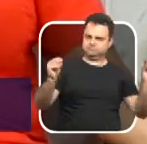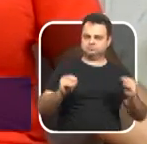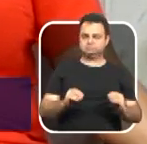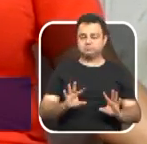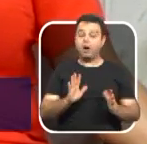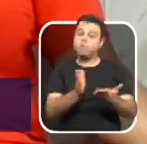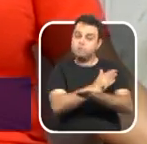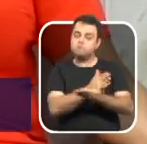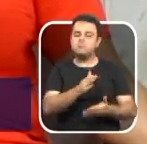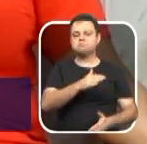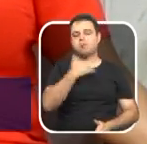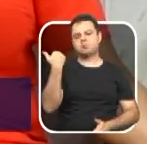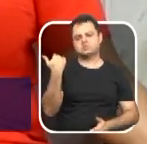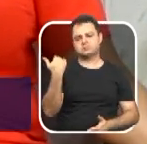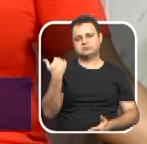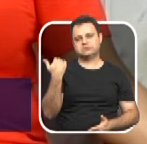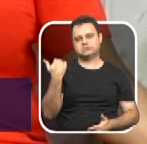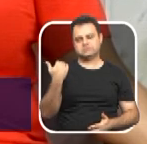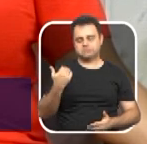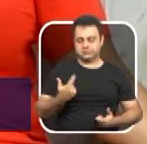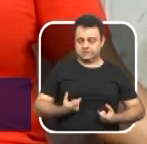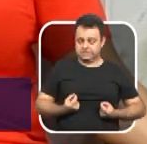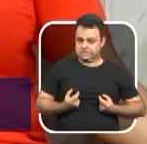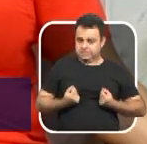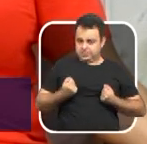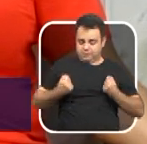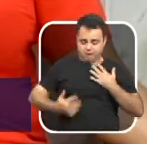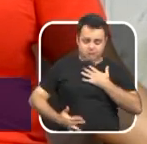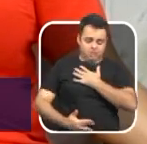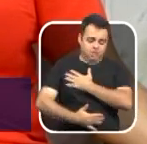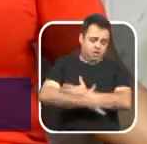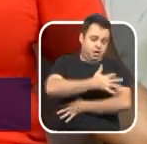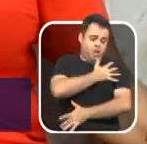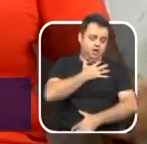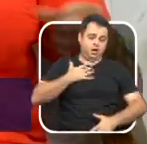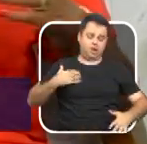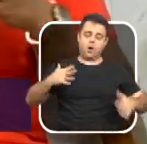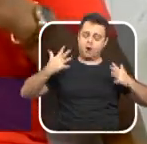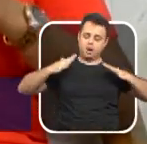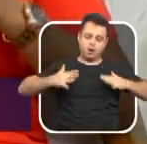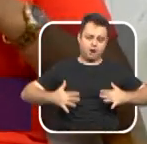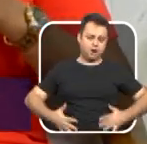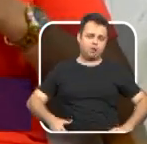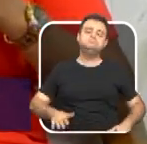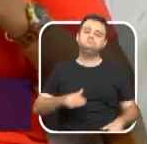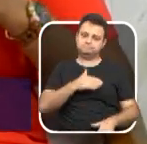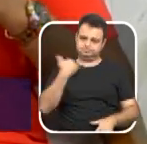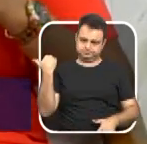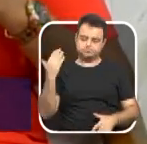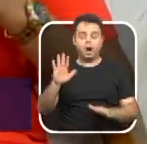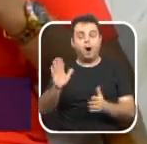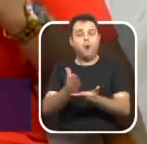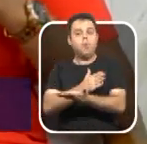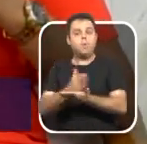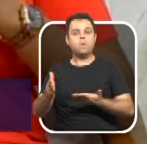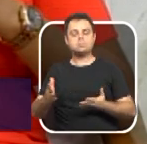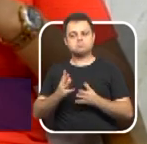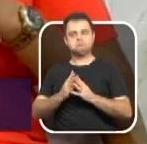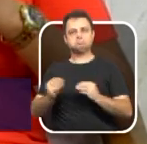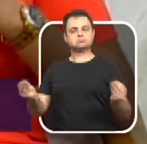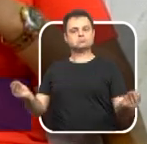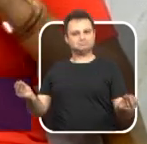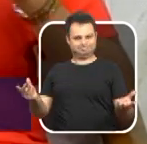aquelas que são curadas, né? E a gente não pode esquecer também que dentro desses institutos existe uma coisa que faz